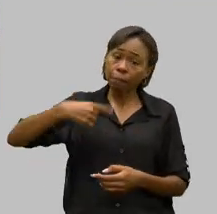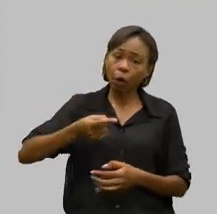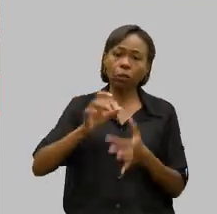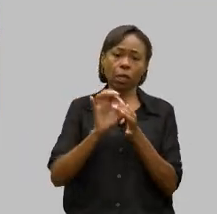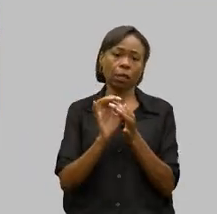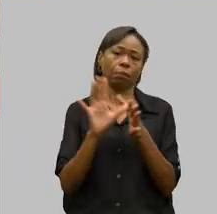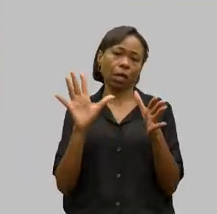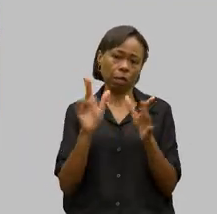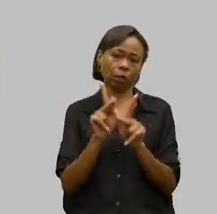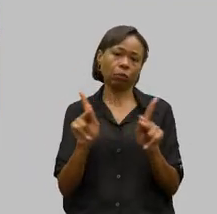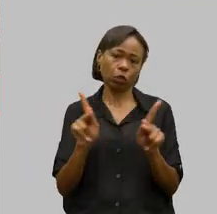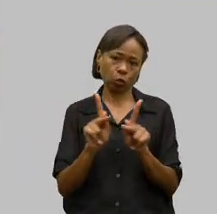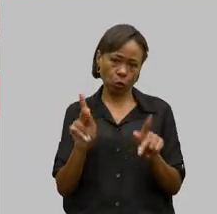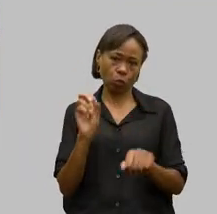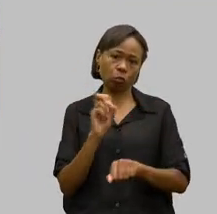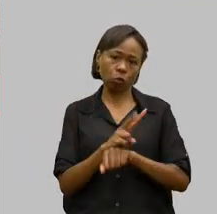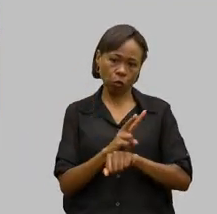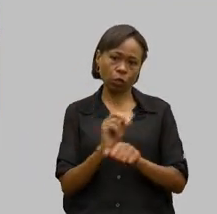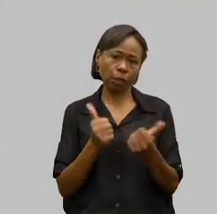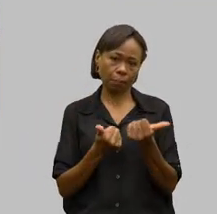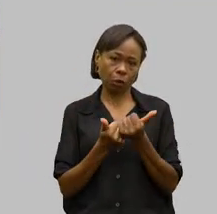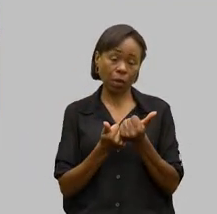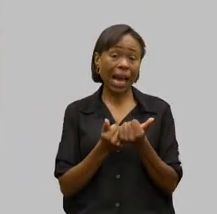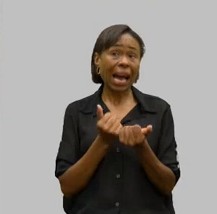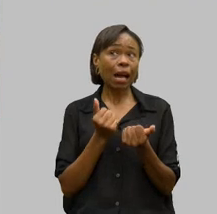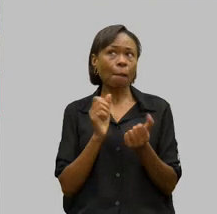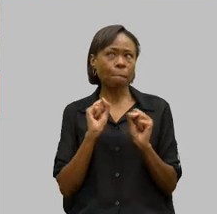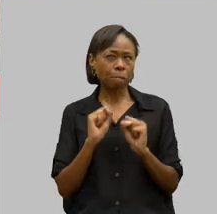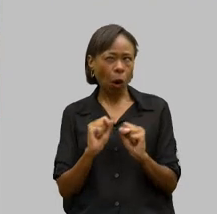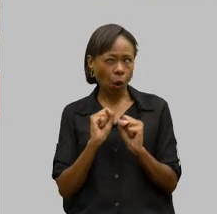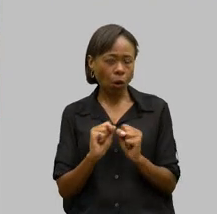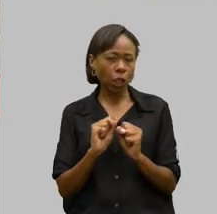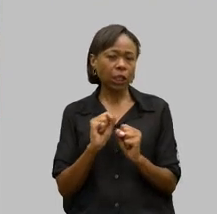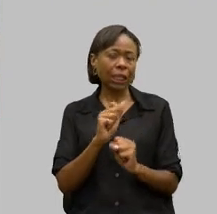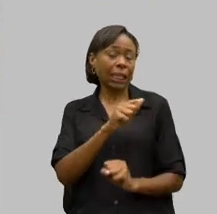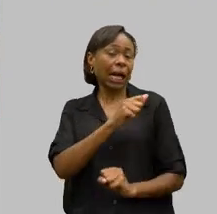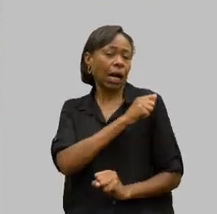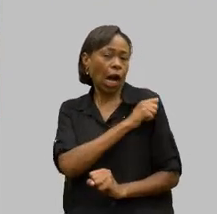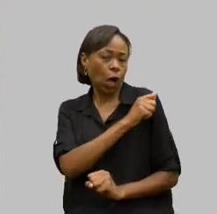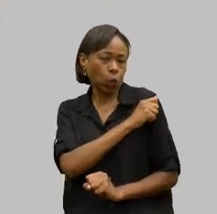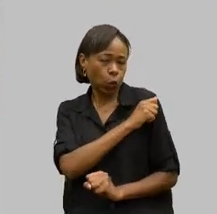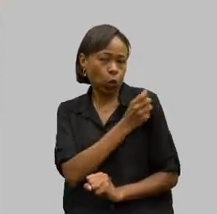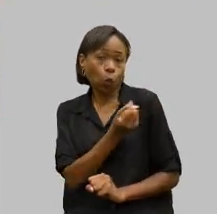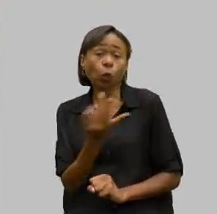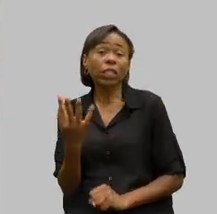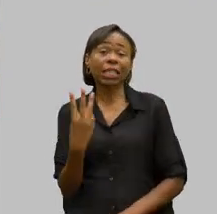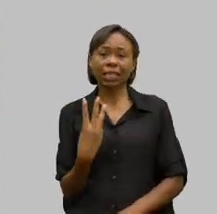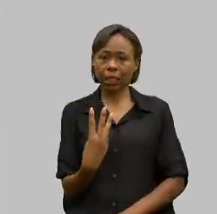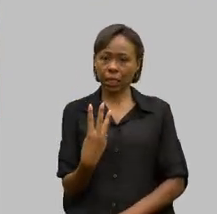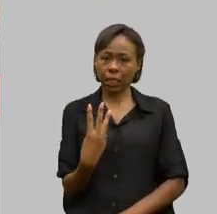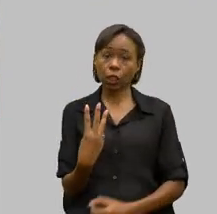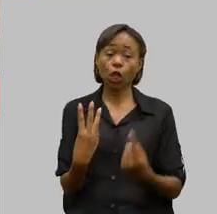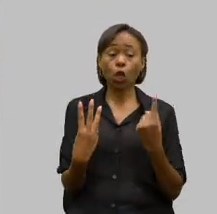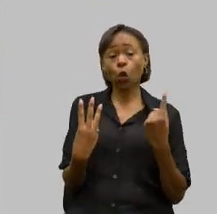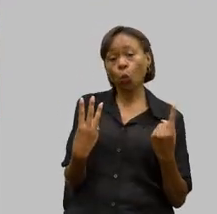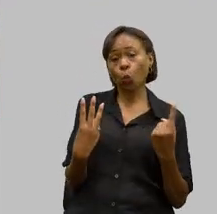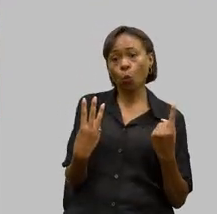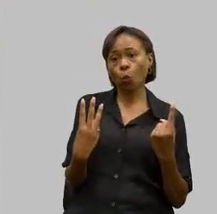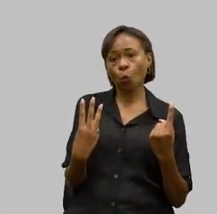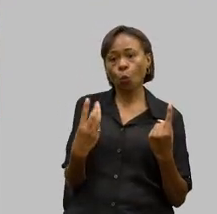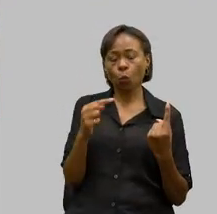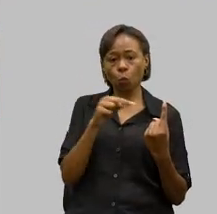podendo ter até três estudantes por professor. Esse é o máximo que a gente